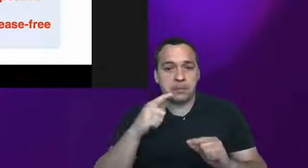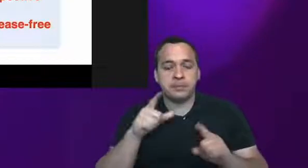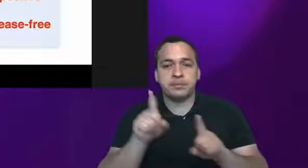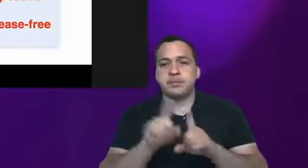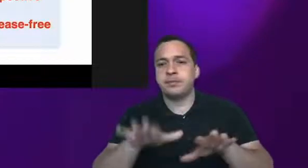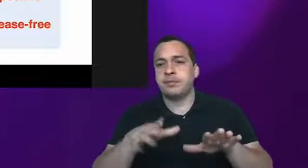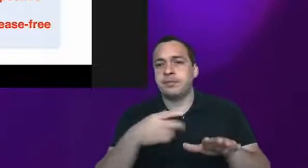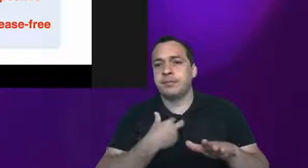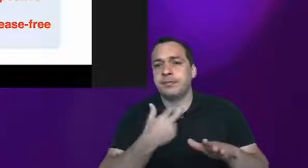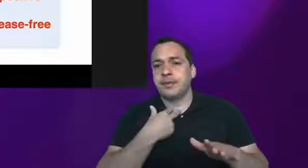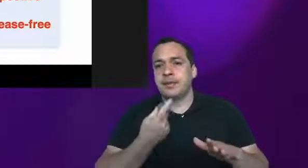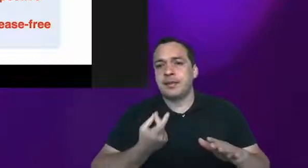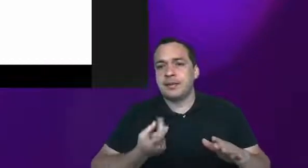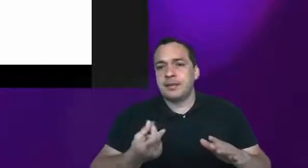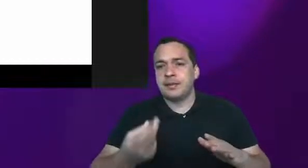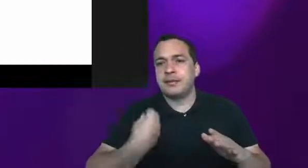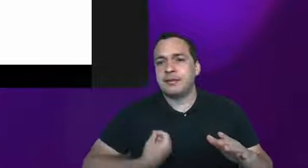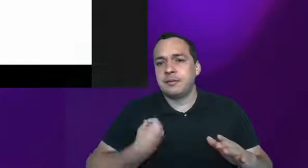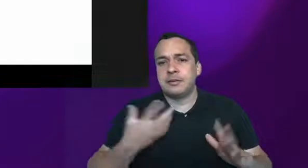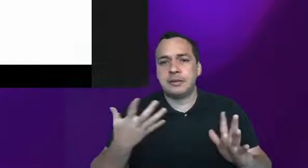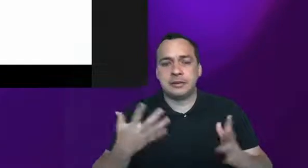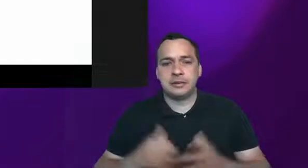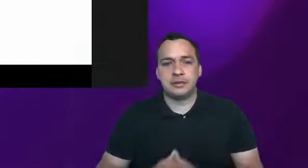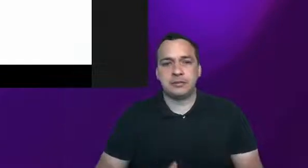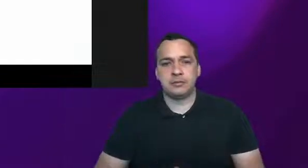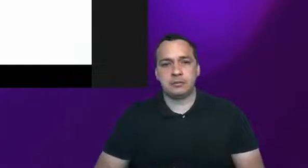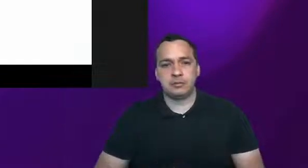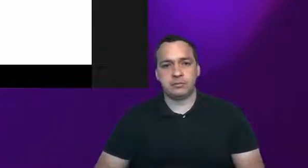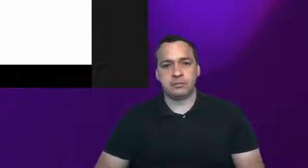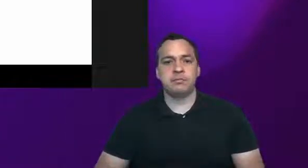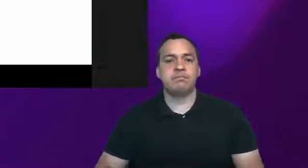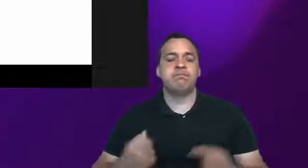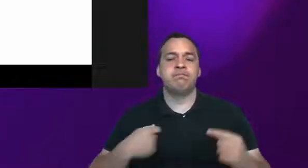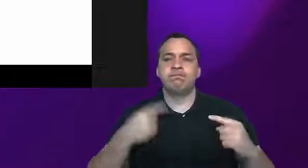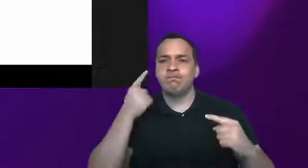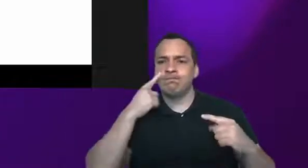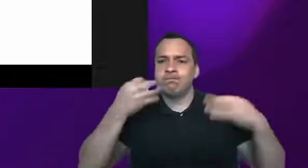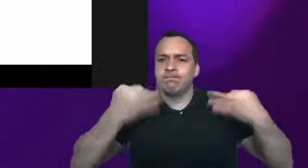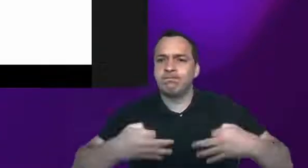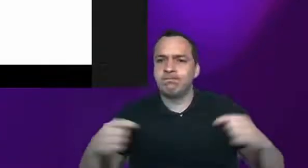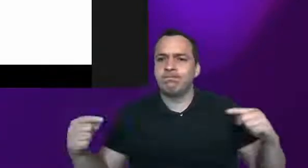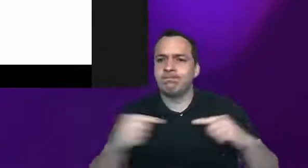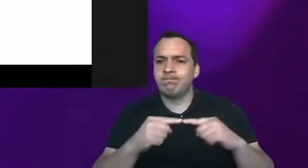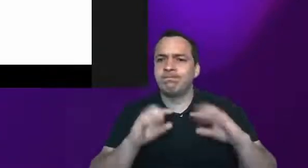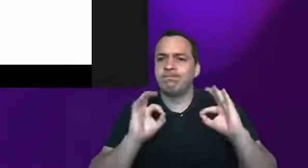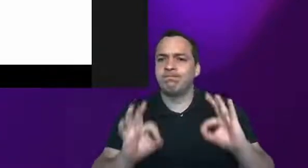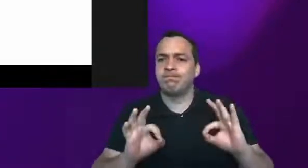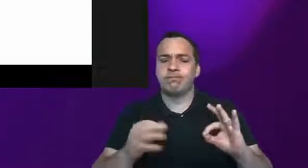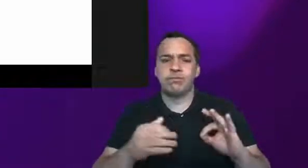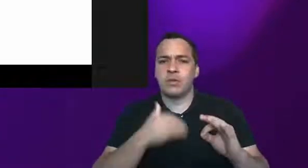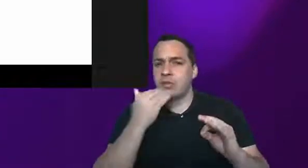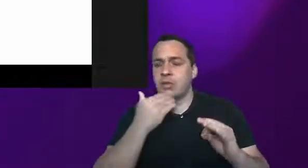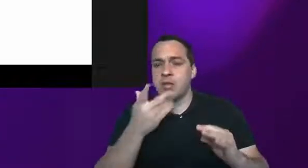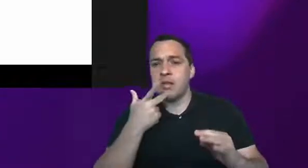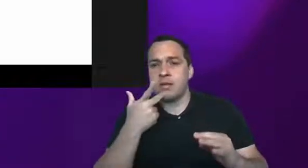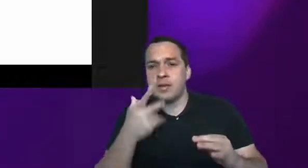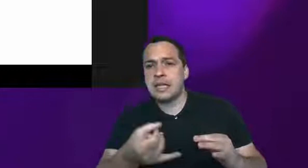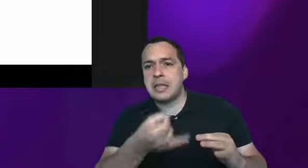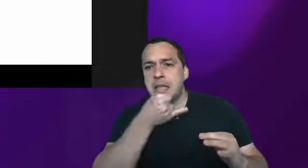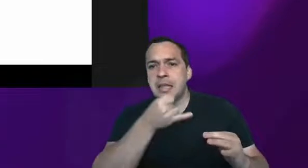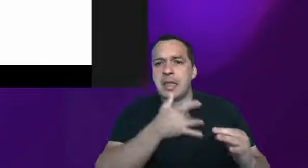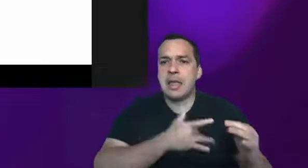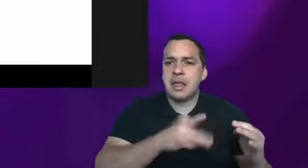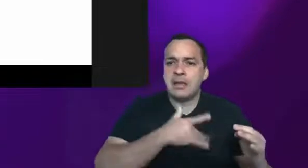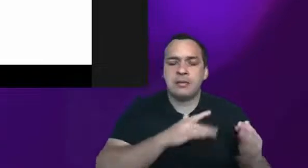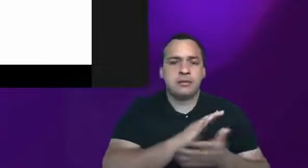em doentes transplantados por metástases de carcinoma coloretal. E aquilo que nós vemos aqui é precisamente isso, aos 5 anos,